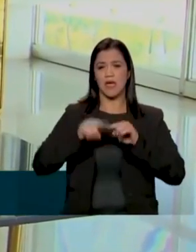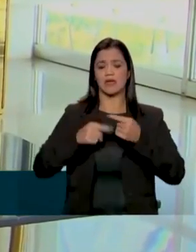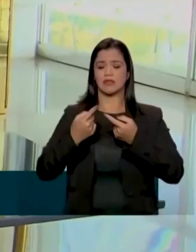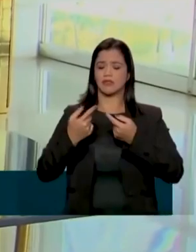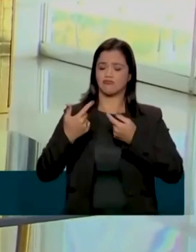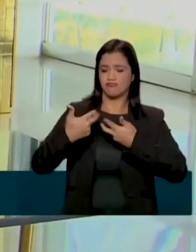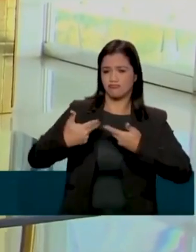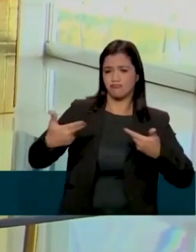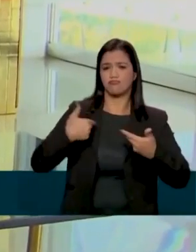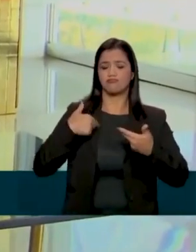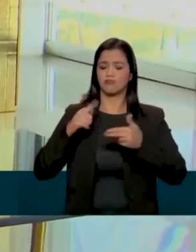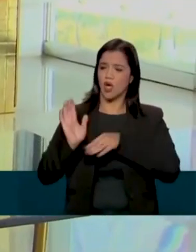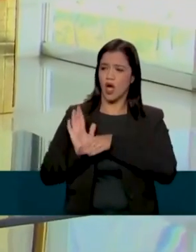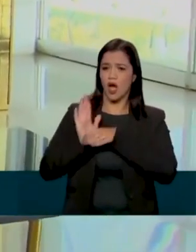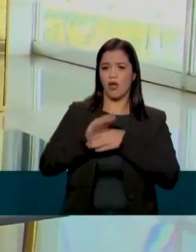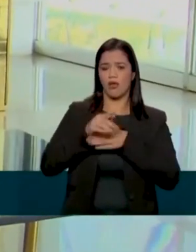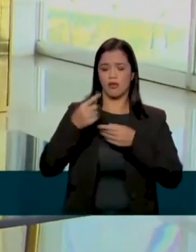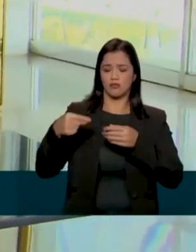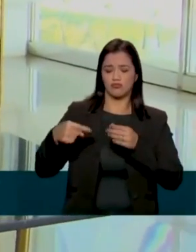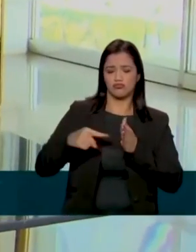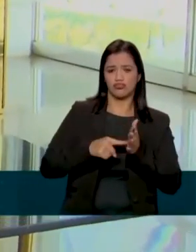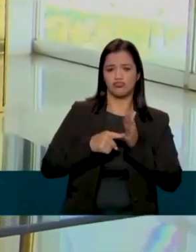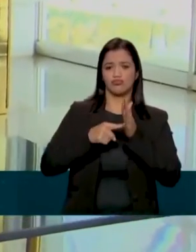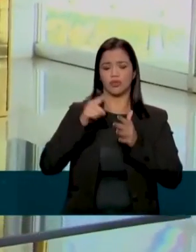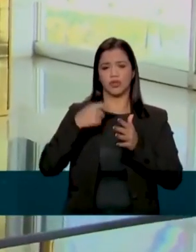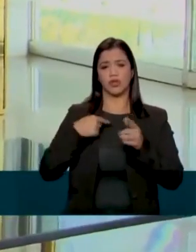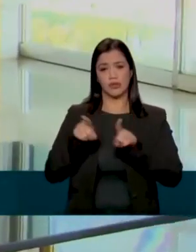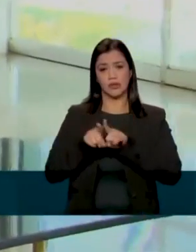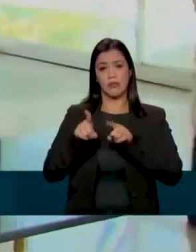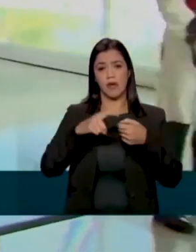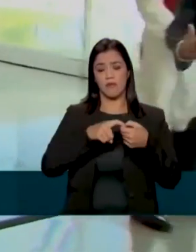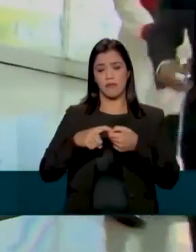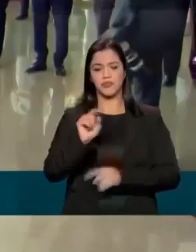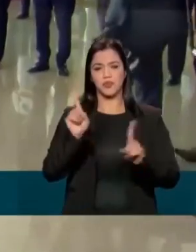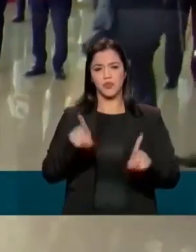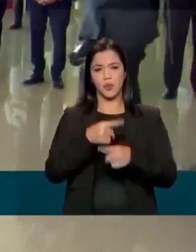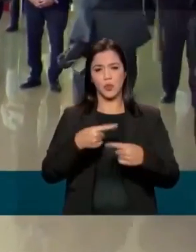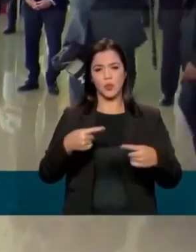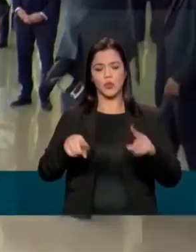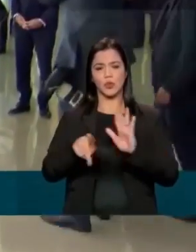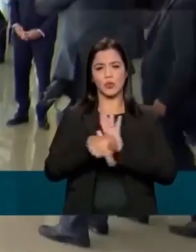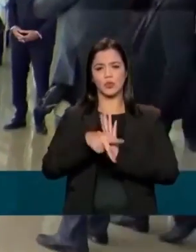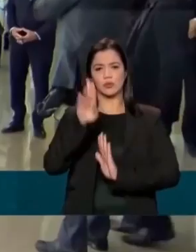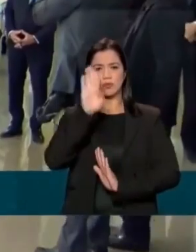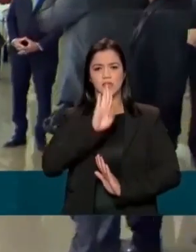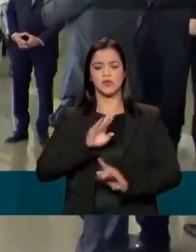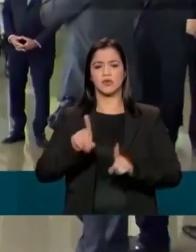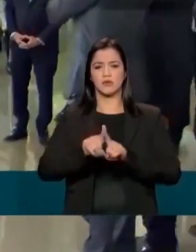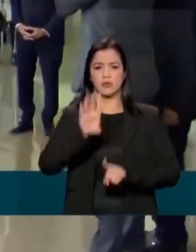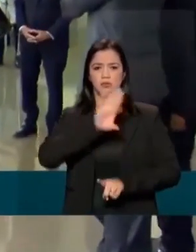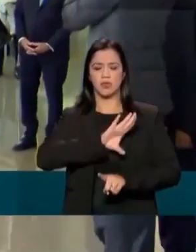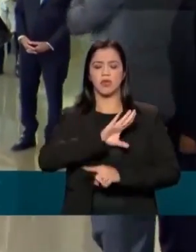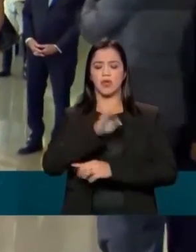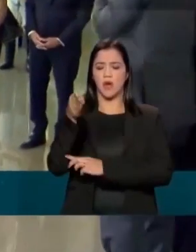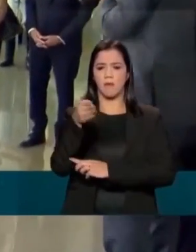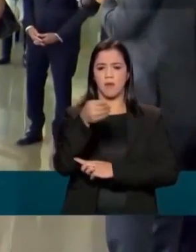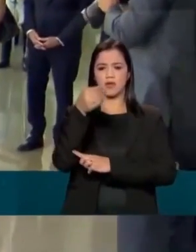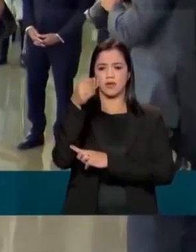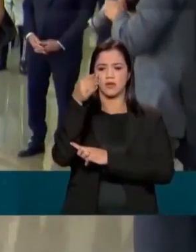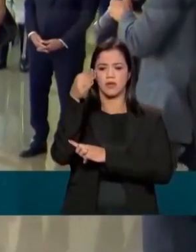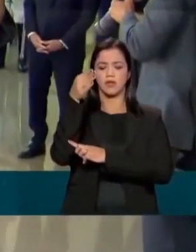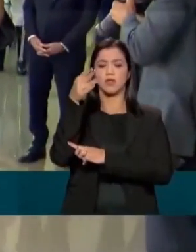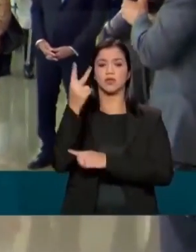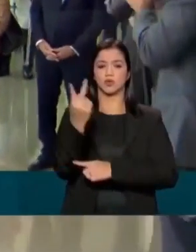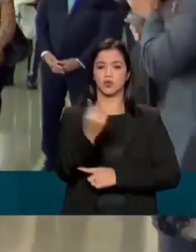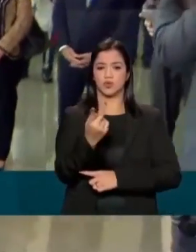econômico e político uso indevido de meios de comunicação corrupção e fraude entre outros em seus ataques ao sistema